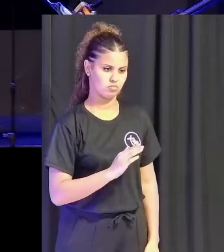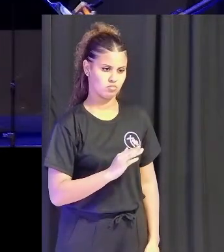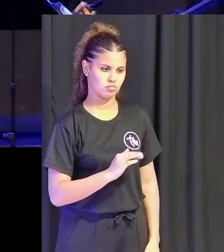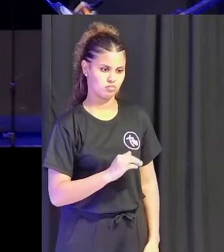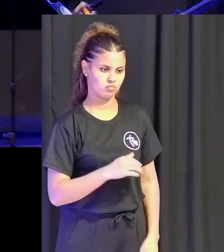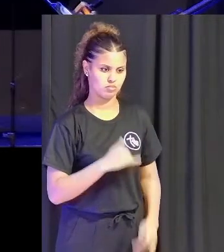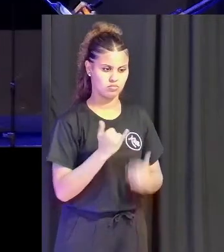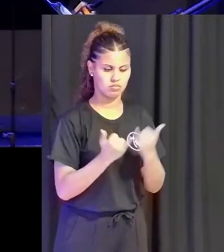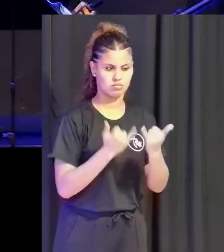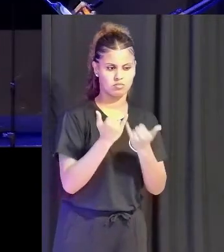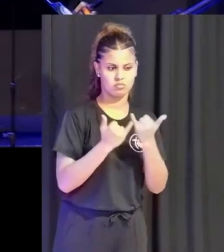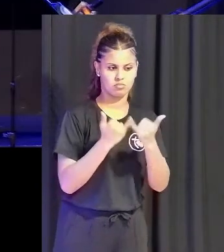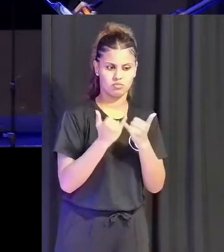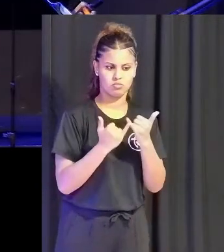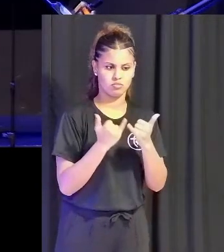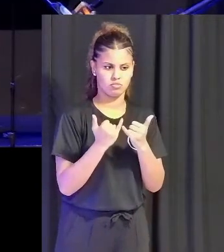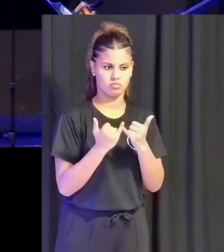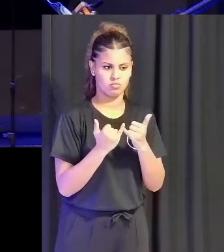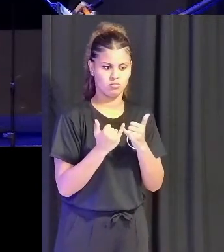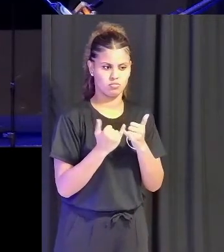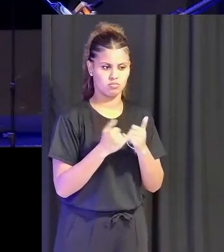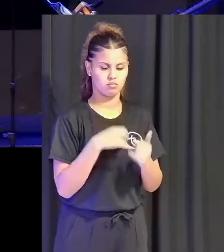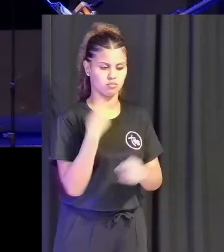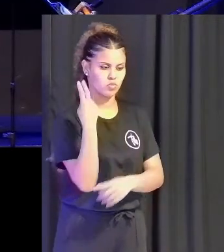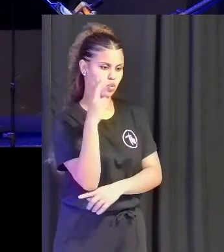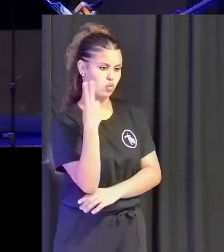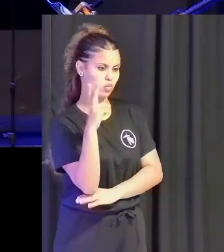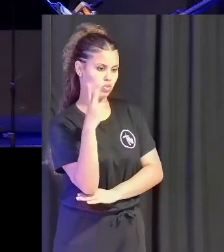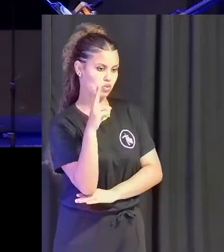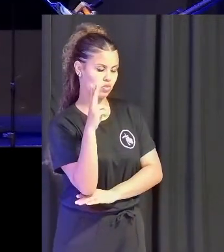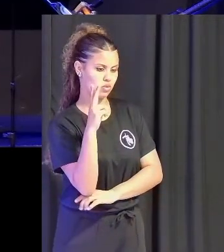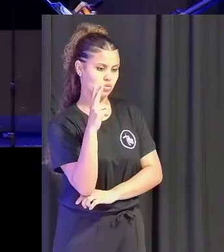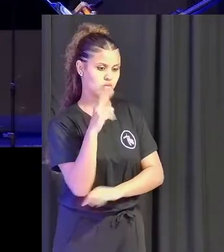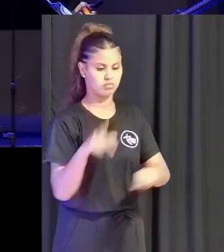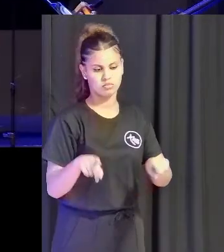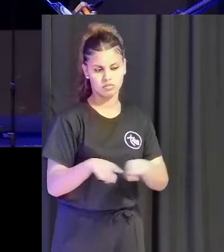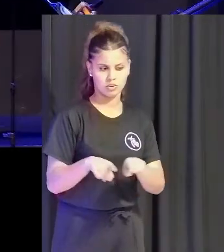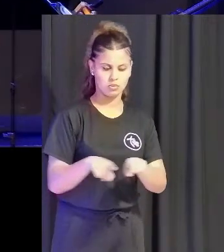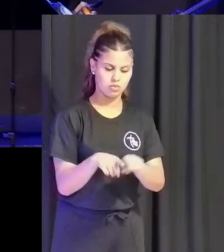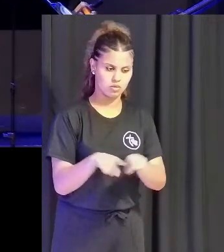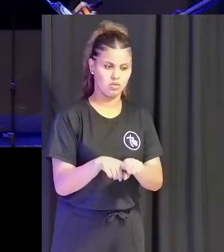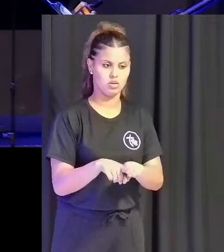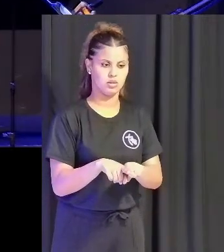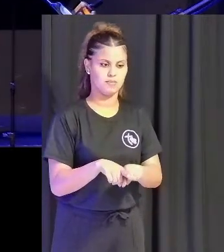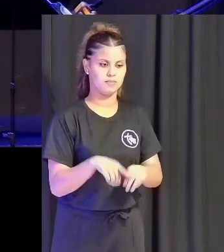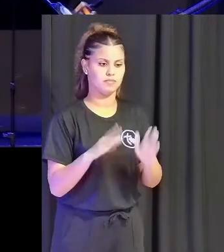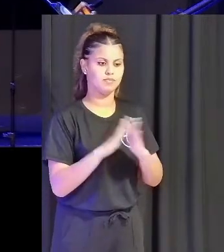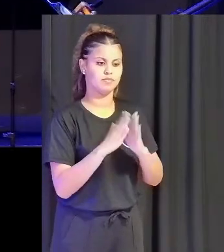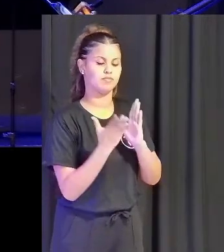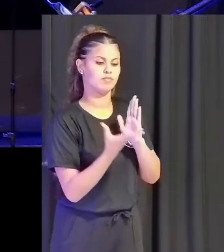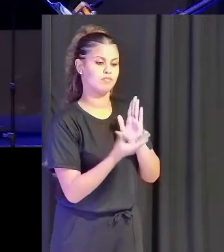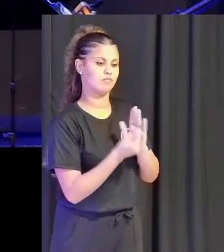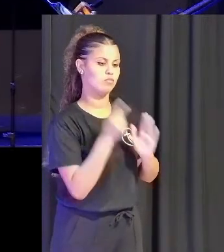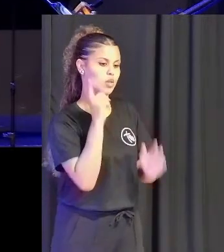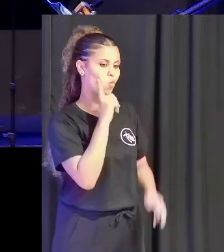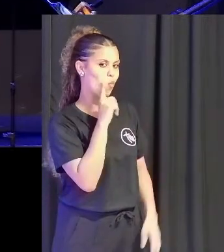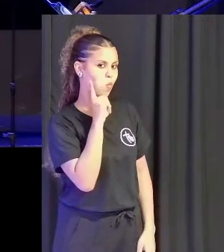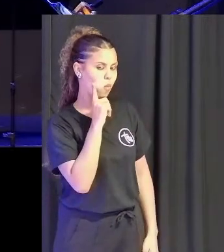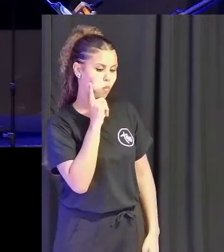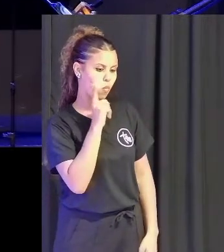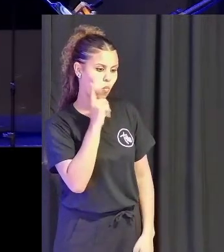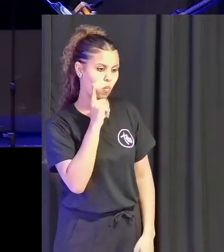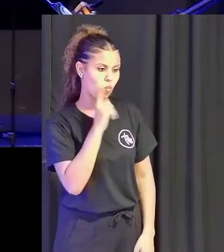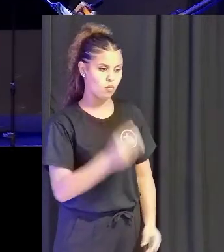esse ano, ou ajudar igrejas norte-americanas a vir ao Brasil e fazer missões junto a